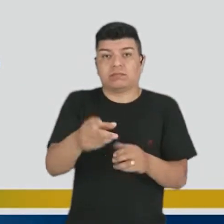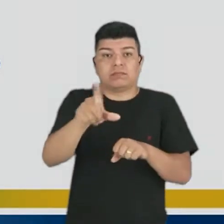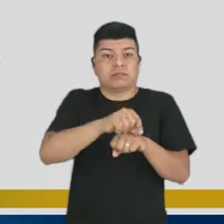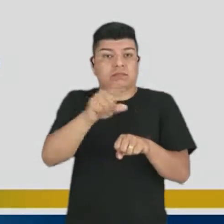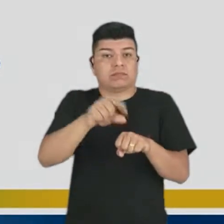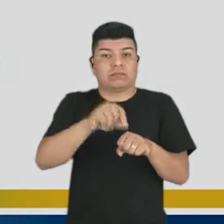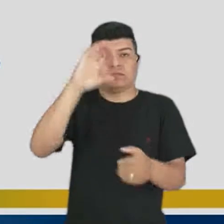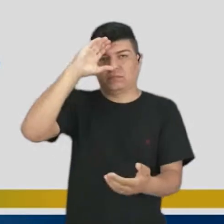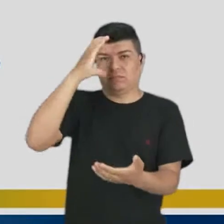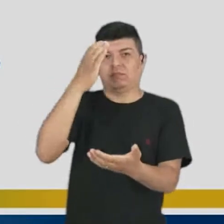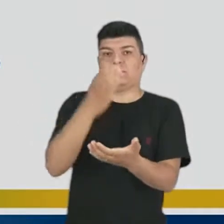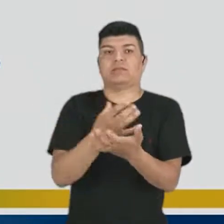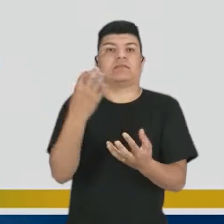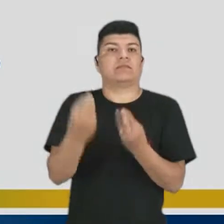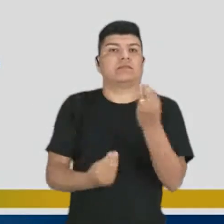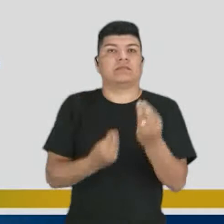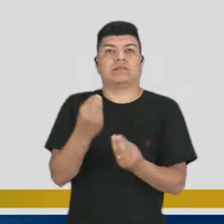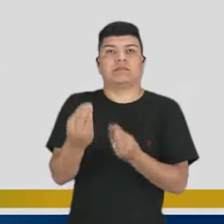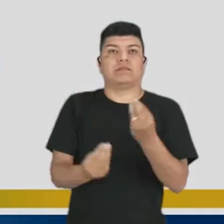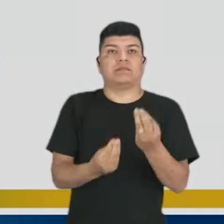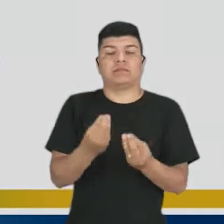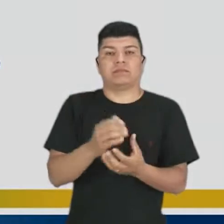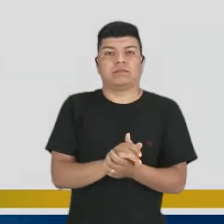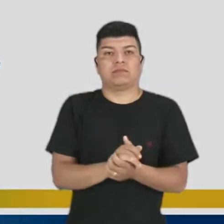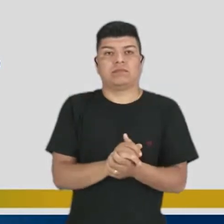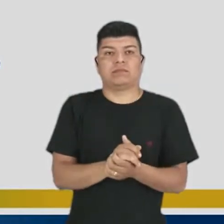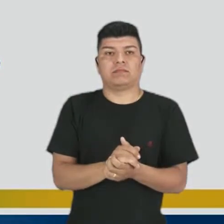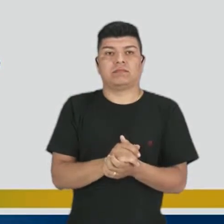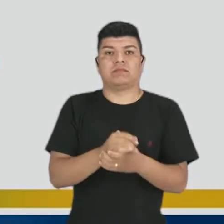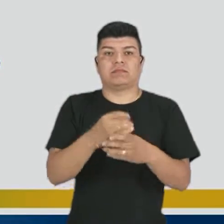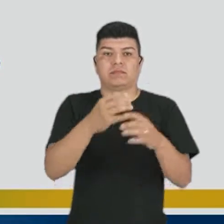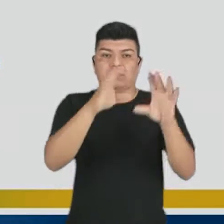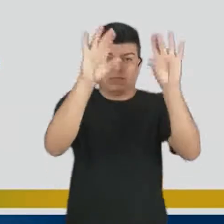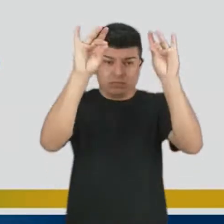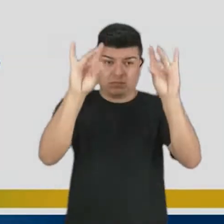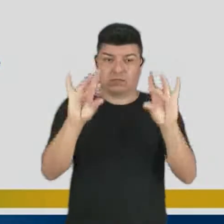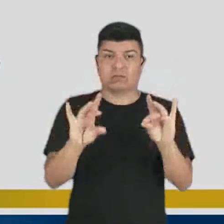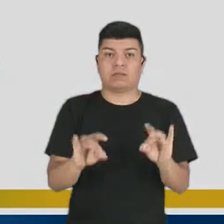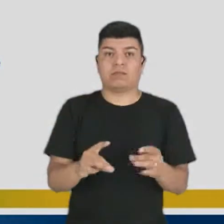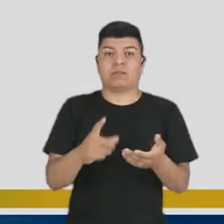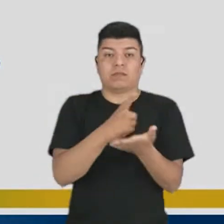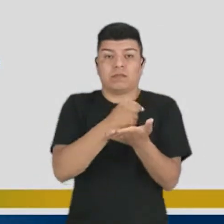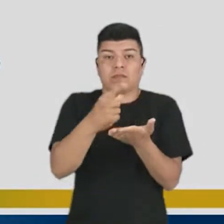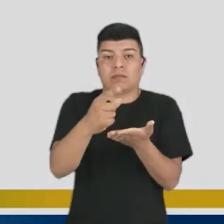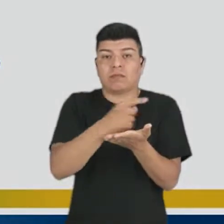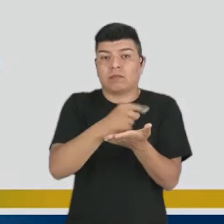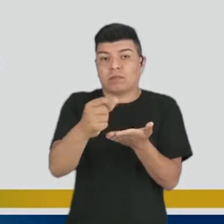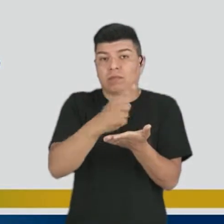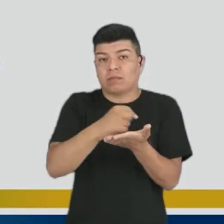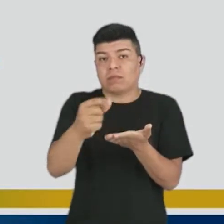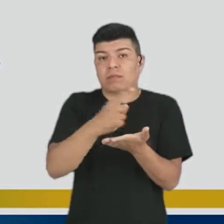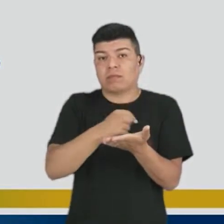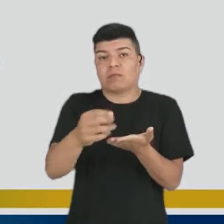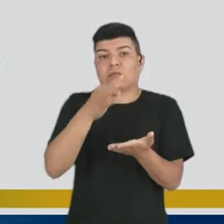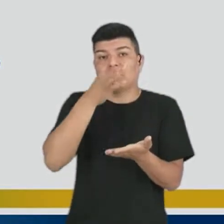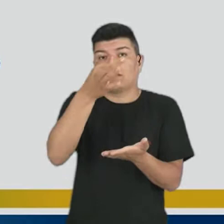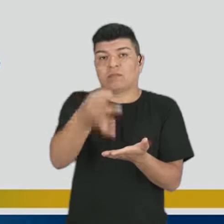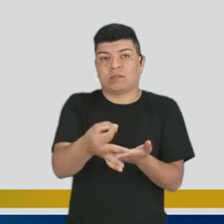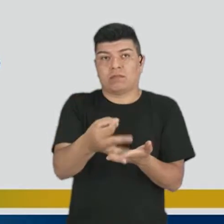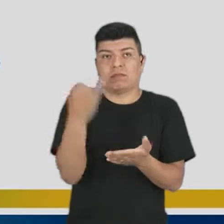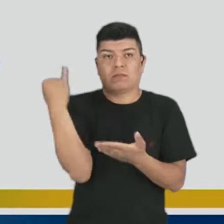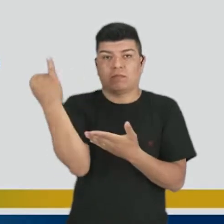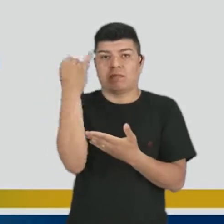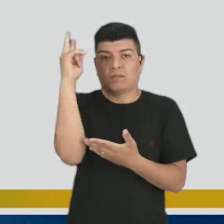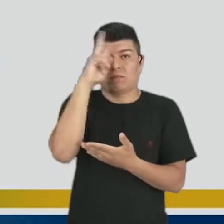argumento, tese e como é que isso se destrincha no artigo de opinião. Então, antes de mais nada, é importante a